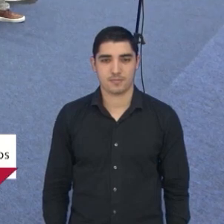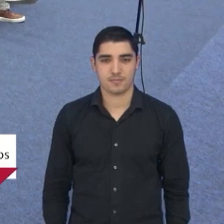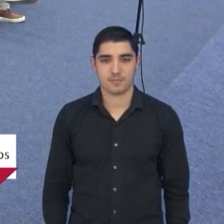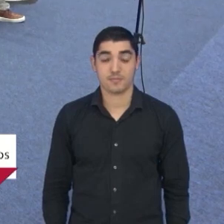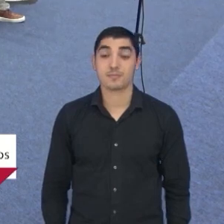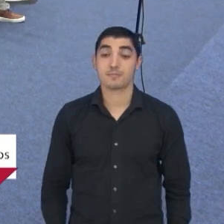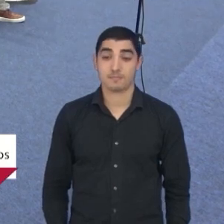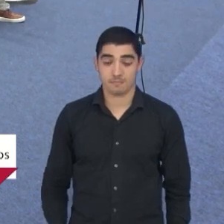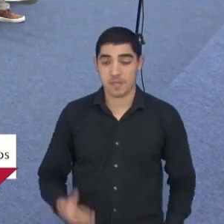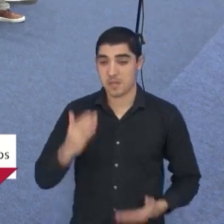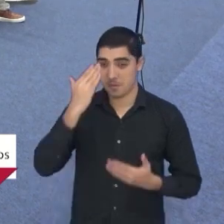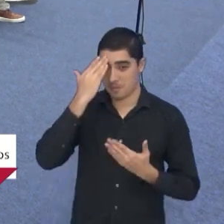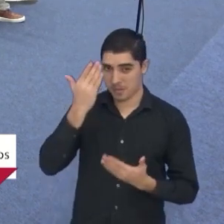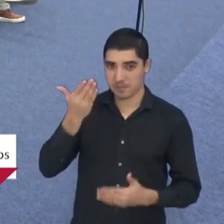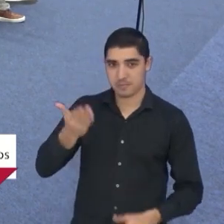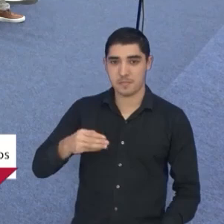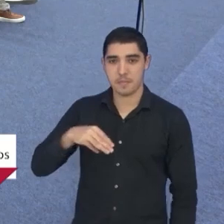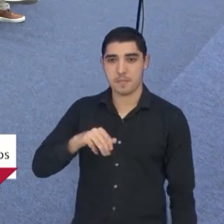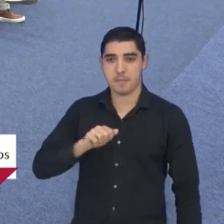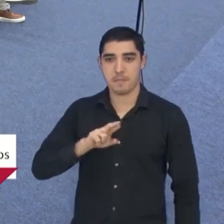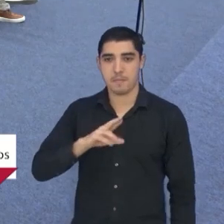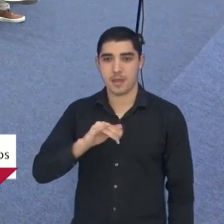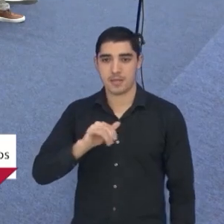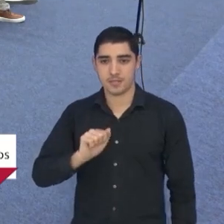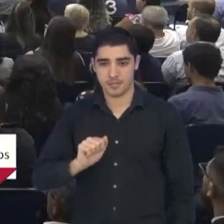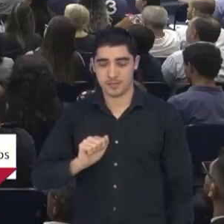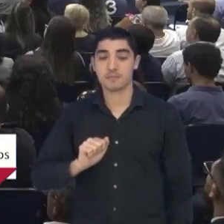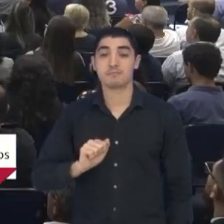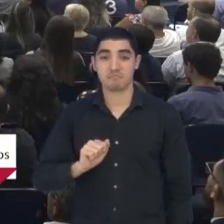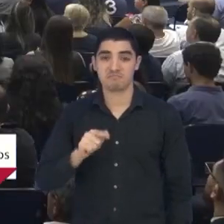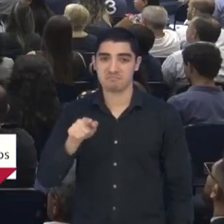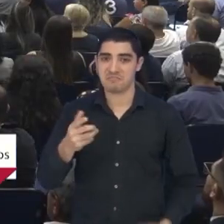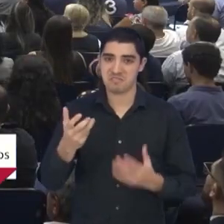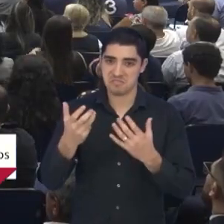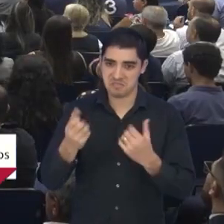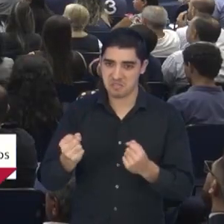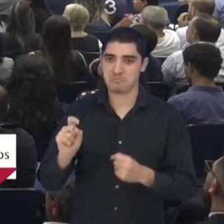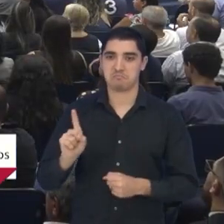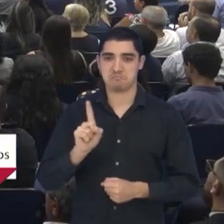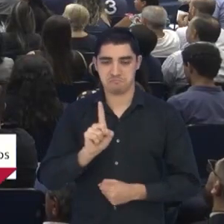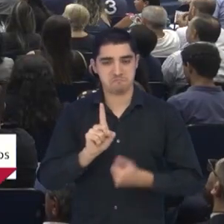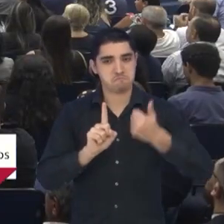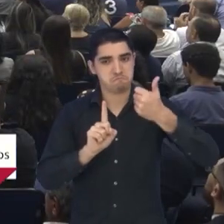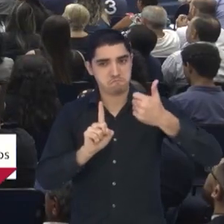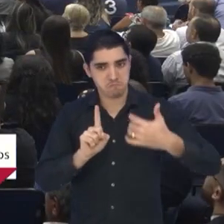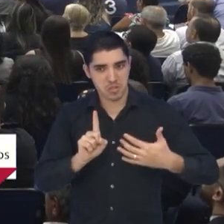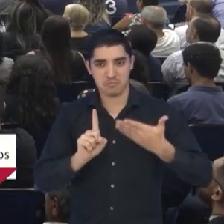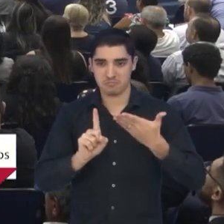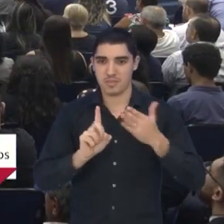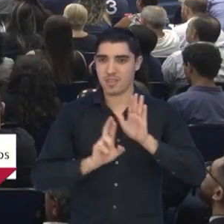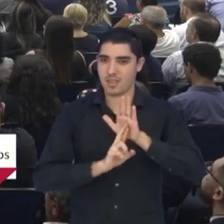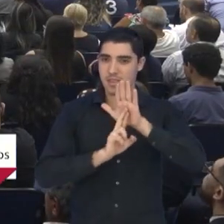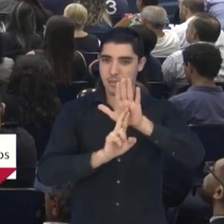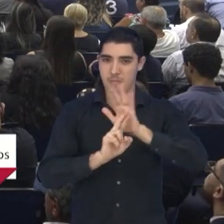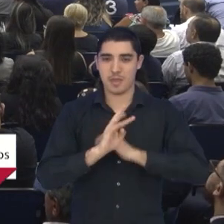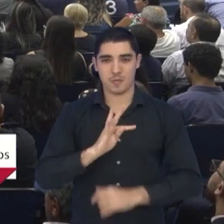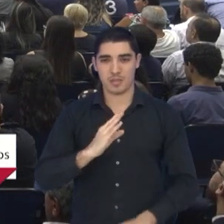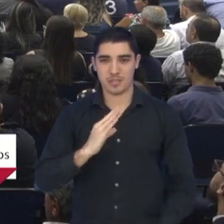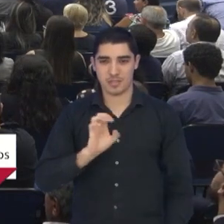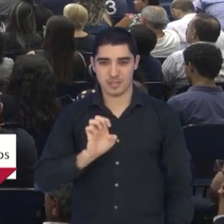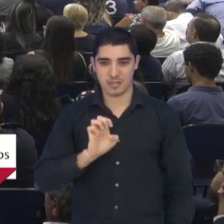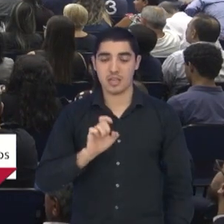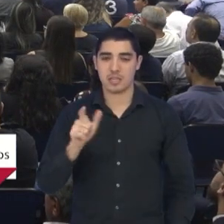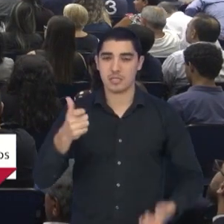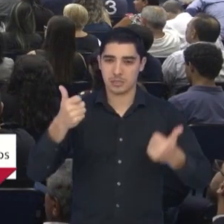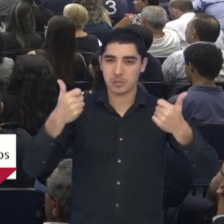Obrigado Márcia pela sua disponibilidade de tá representando o tribunal aqui hoje falando sobre o